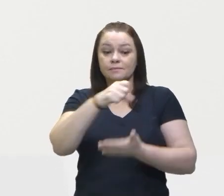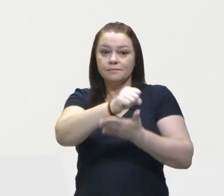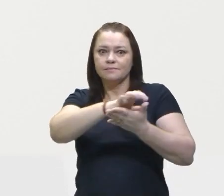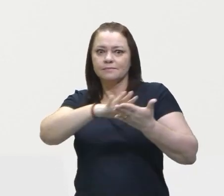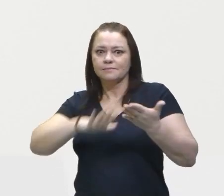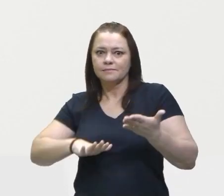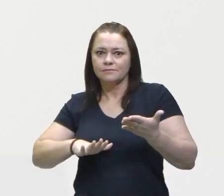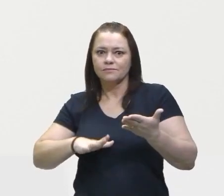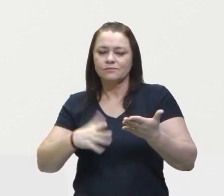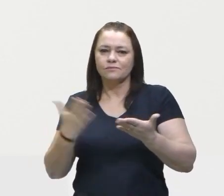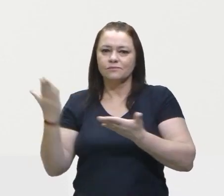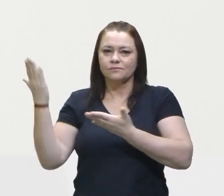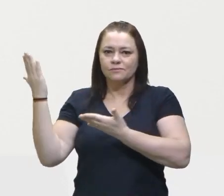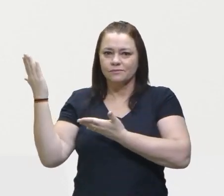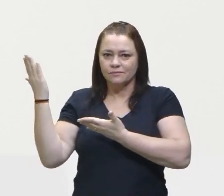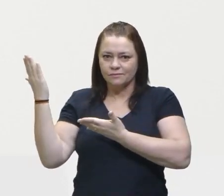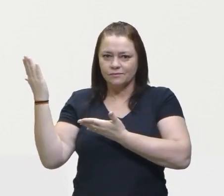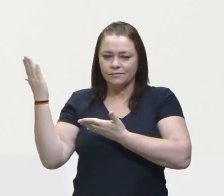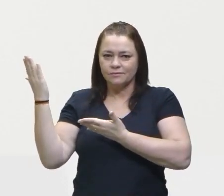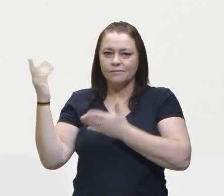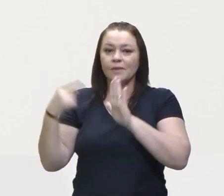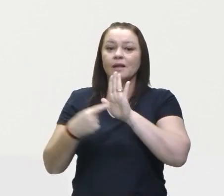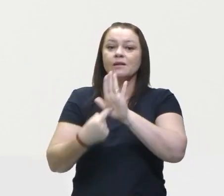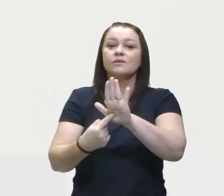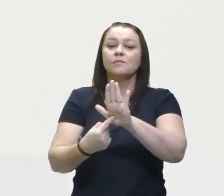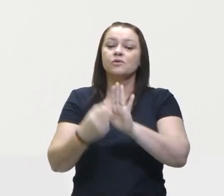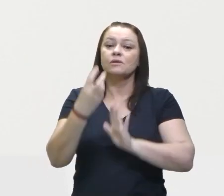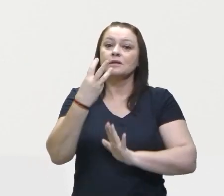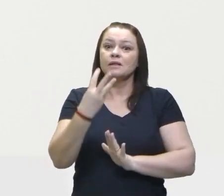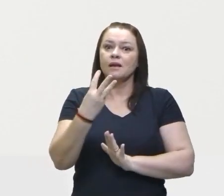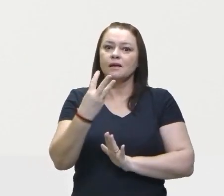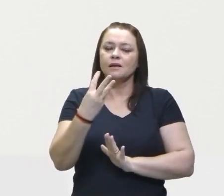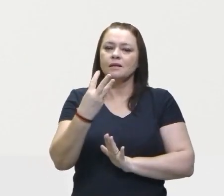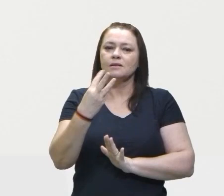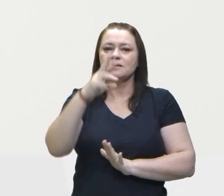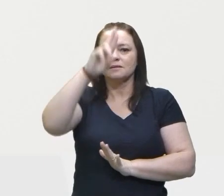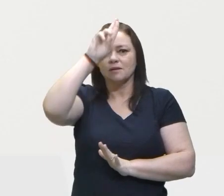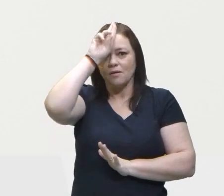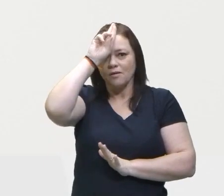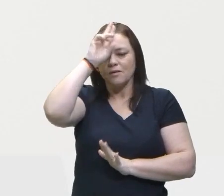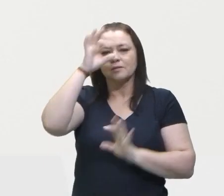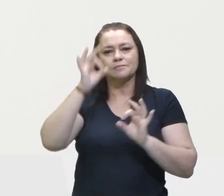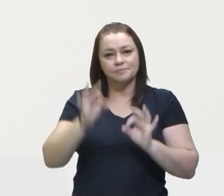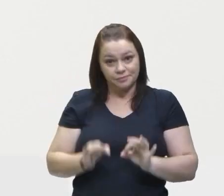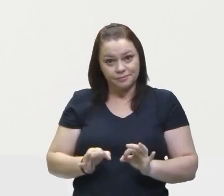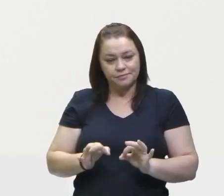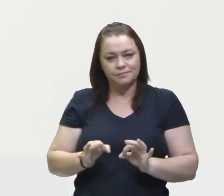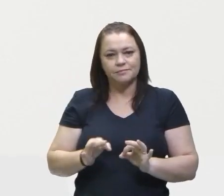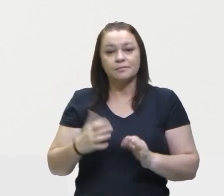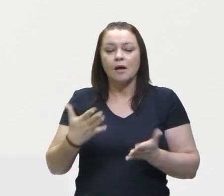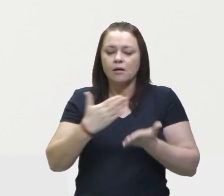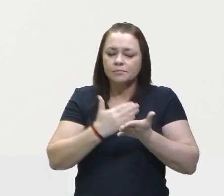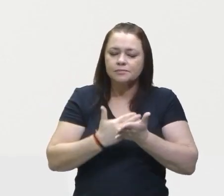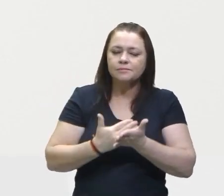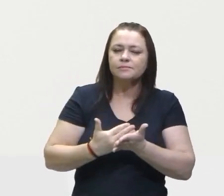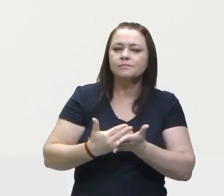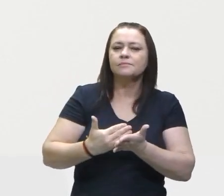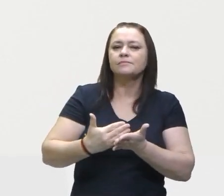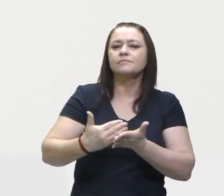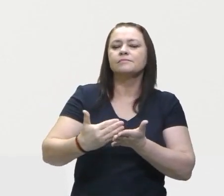do relógio despertador, que está marcando 3 horas. Agora vamos